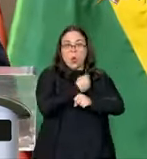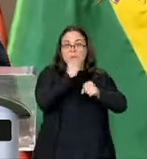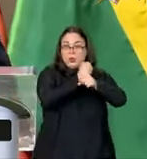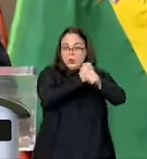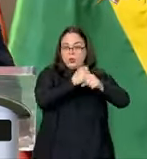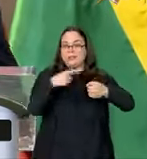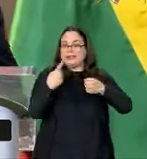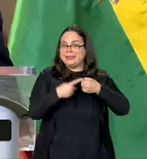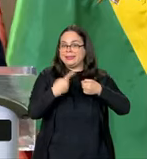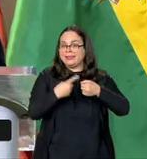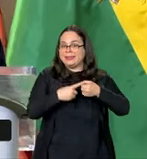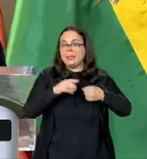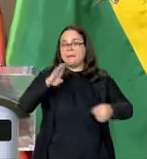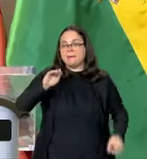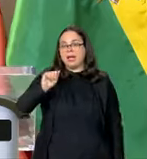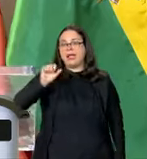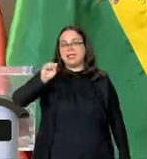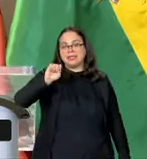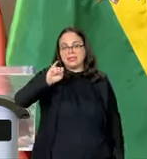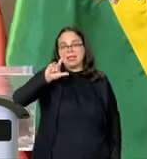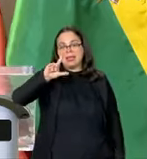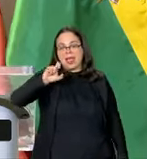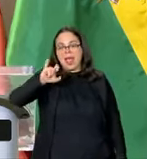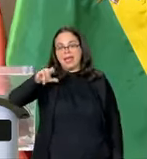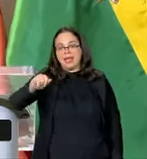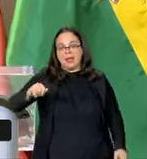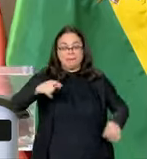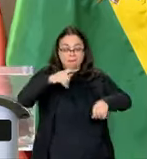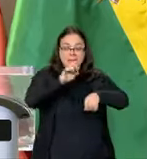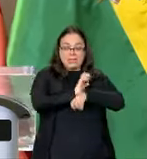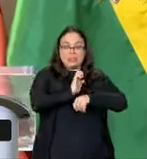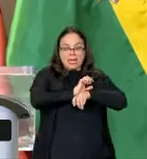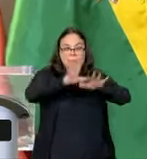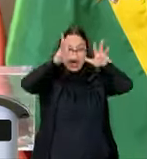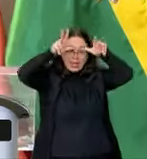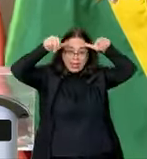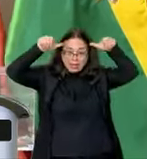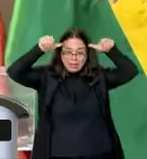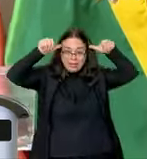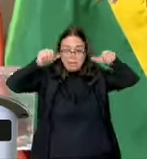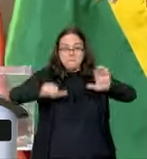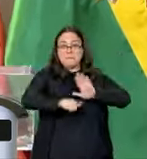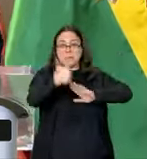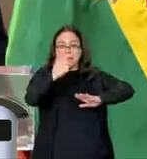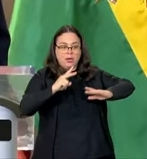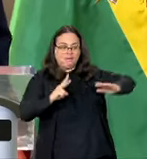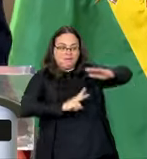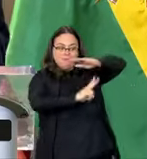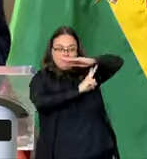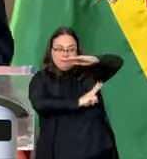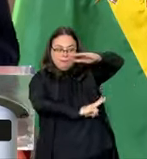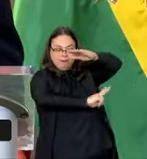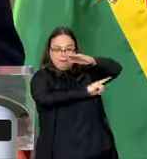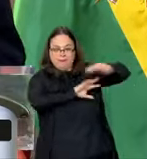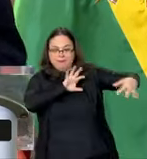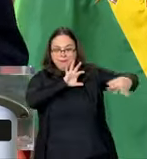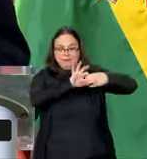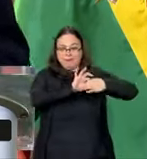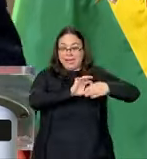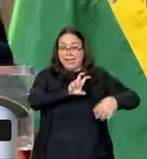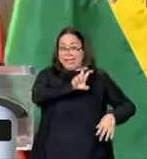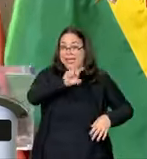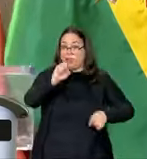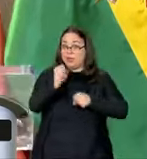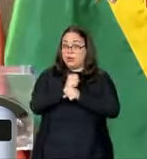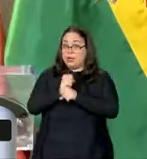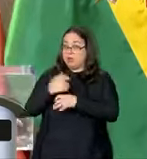Basileia no Acre. A primeira ponte. E a primeira ponte depois de 500 anos